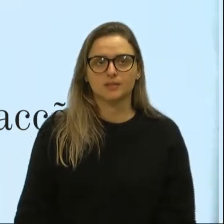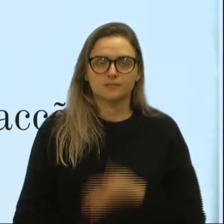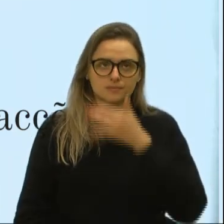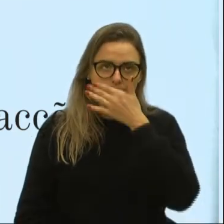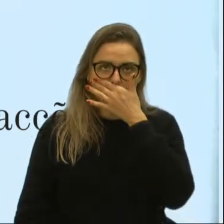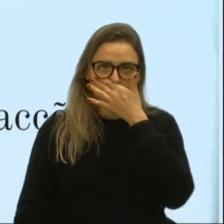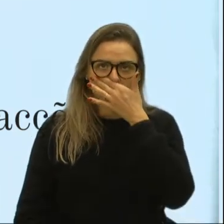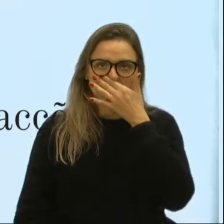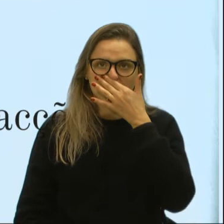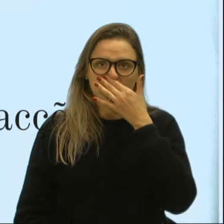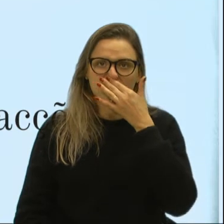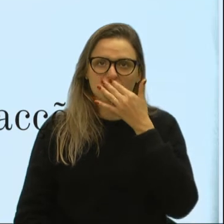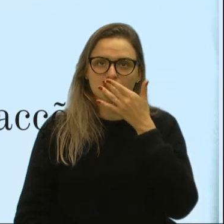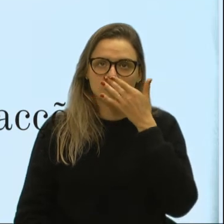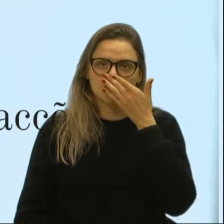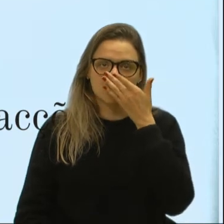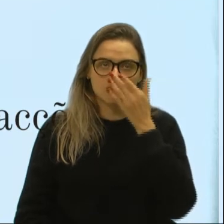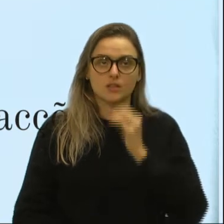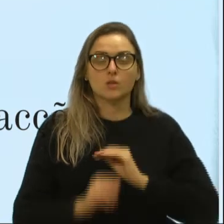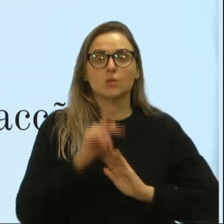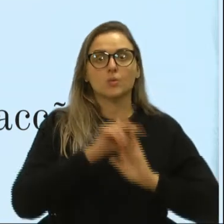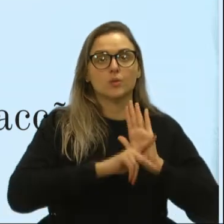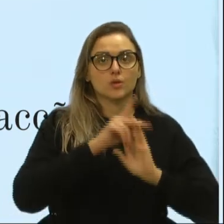O projeto traz também...